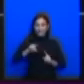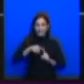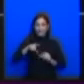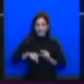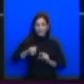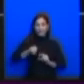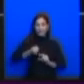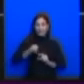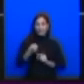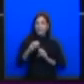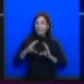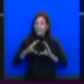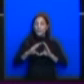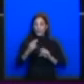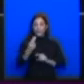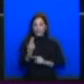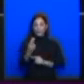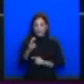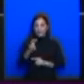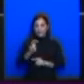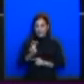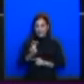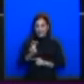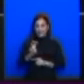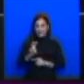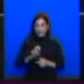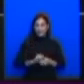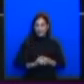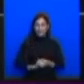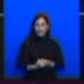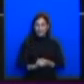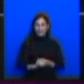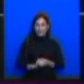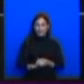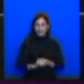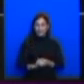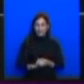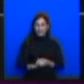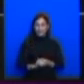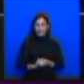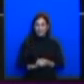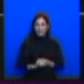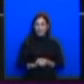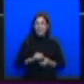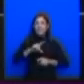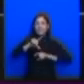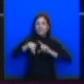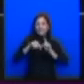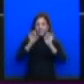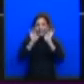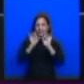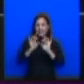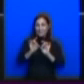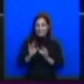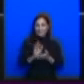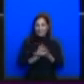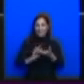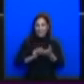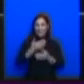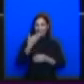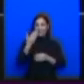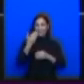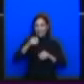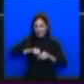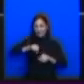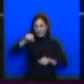Mais um número sorteado. Bola 25. Bola 25. Esse é o sorteio especial da Loto